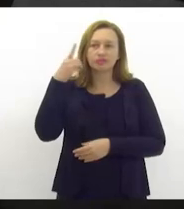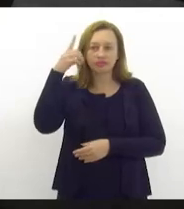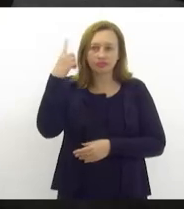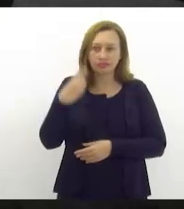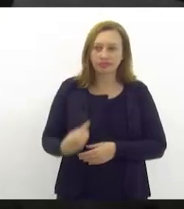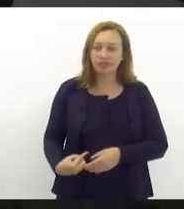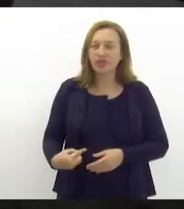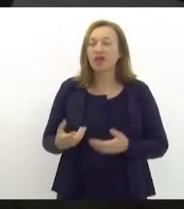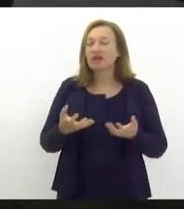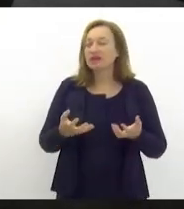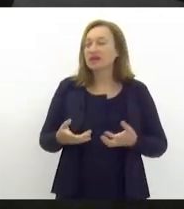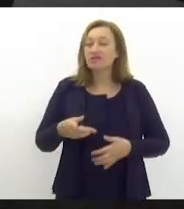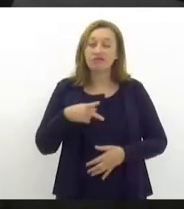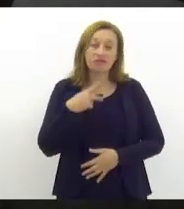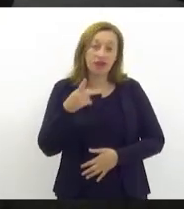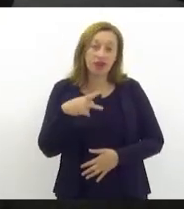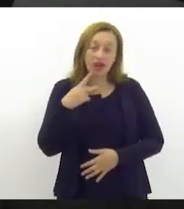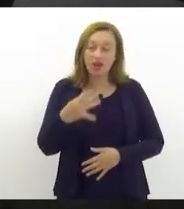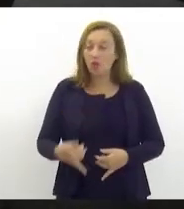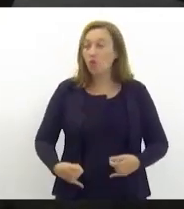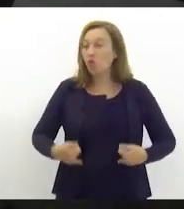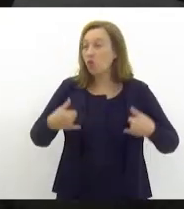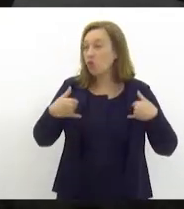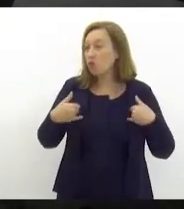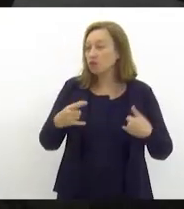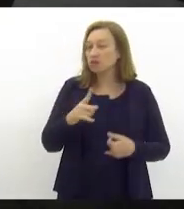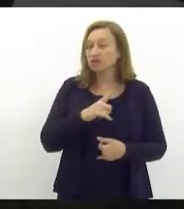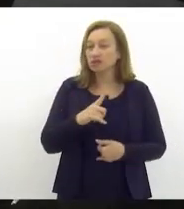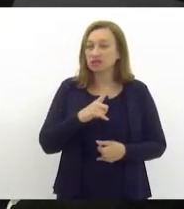Queria manifestar o orgulho que eu tenho